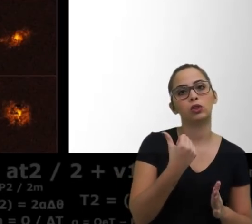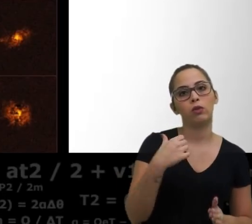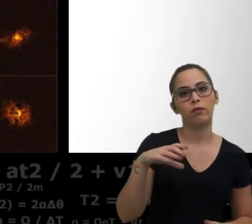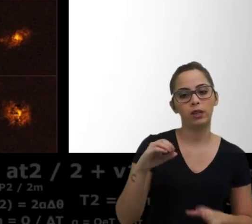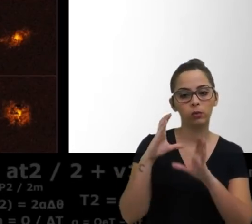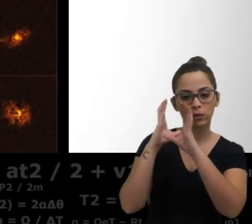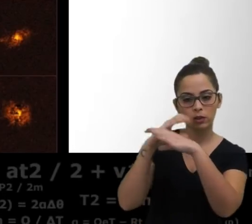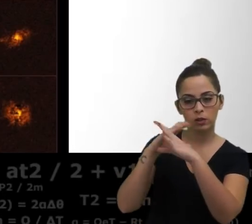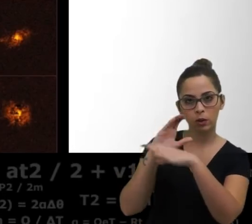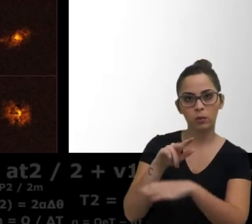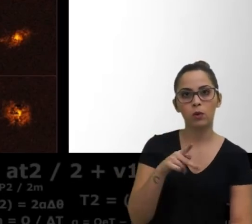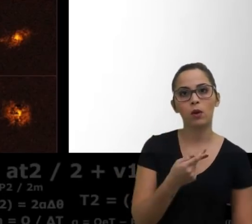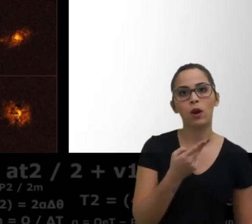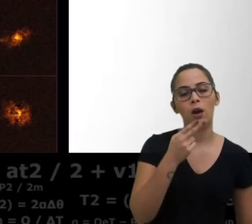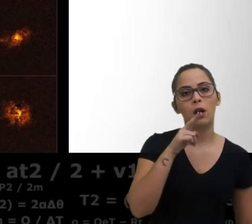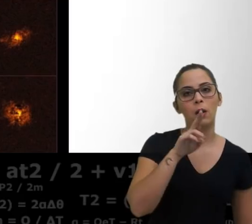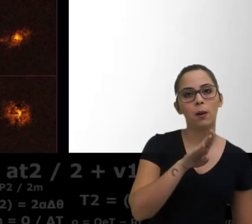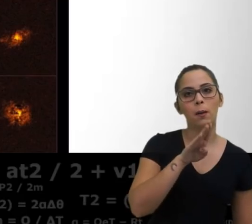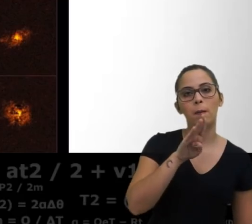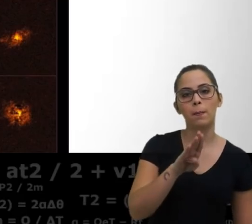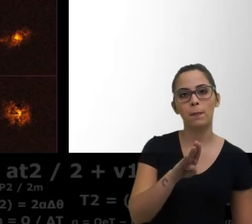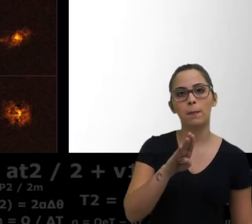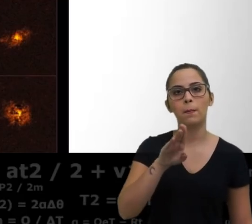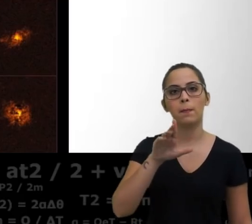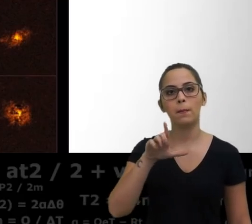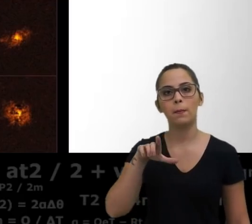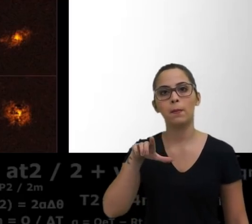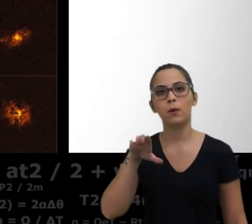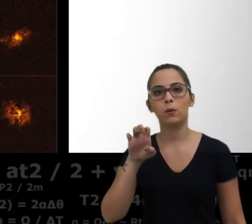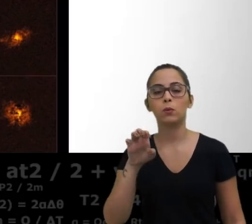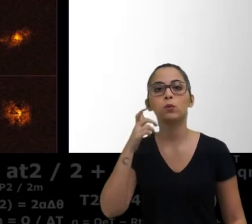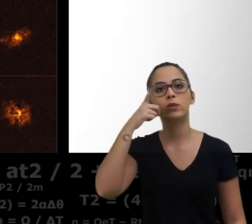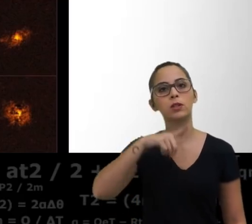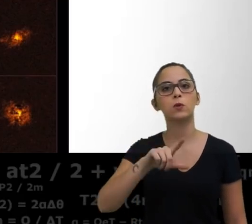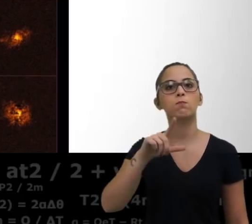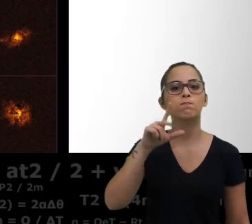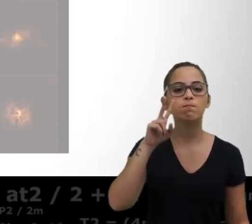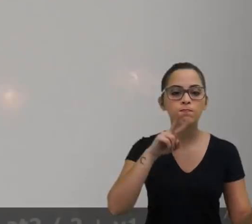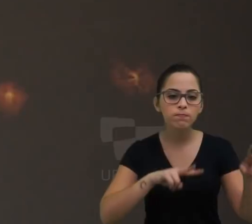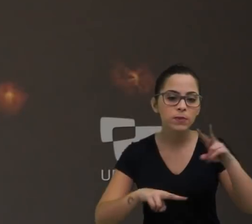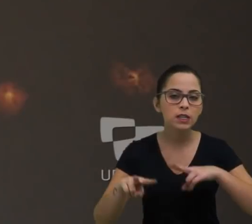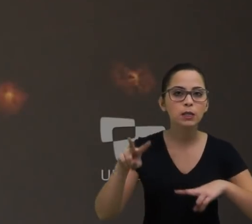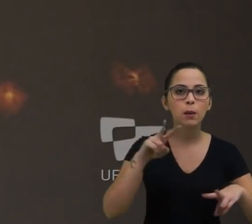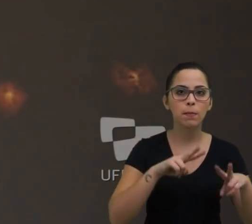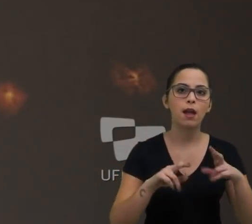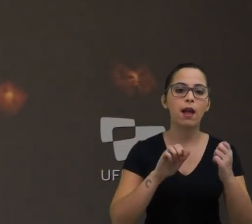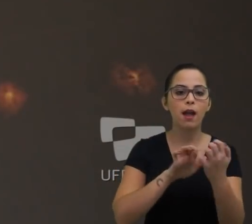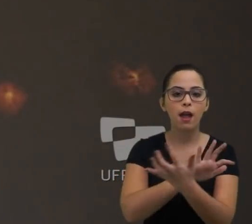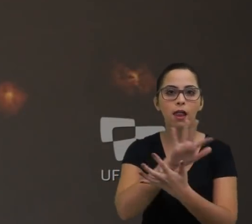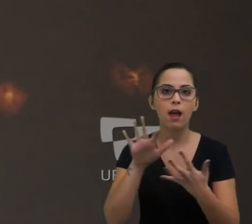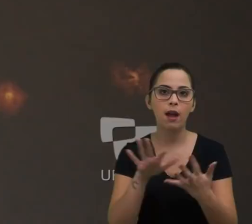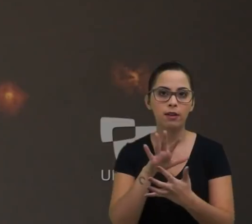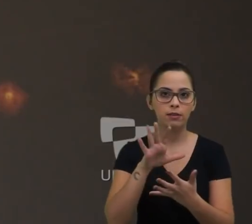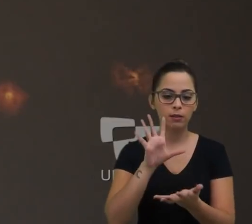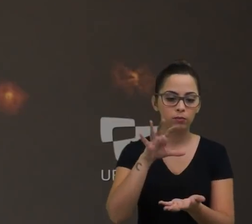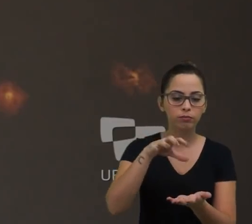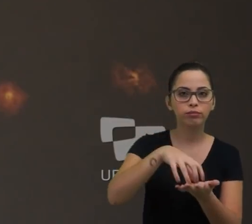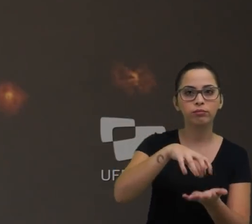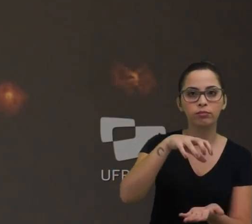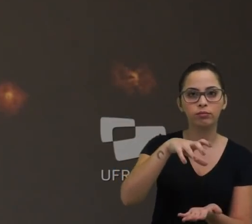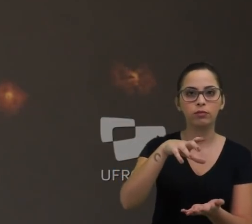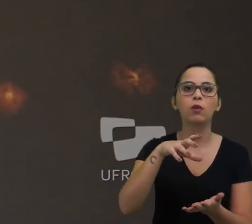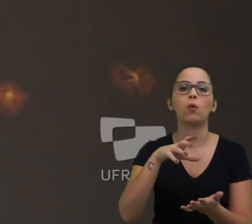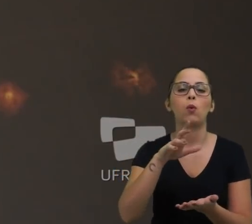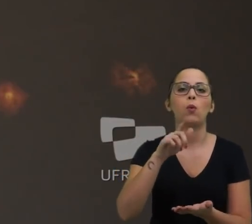agora algo interessante, tá? É que tem filamentos de gás em torno do quasar. Então, o núcleo do quasar está aqui, ele